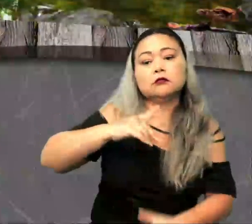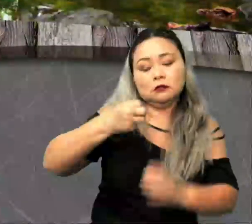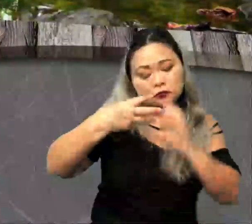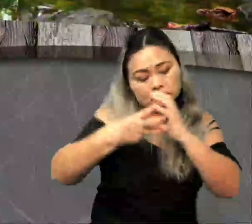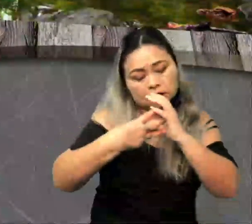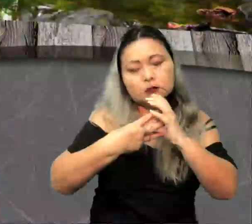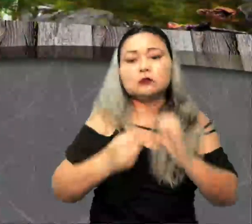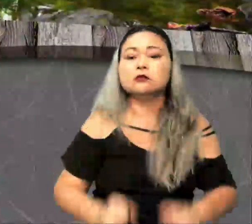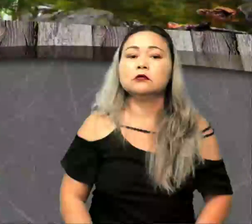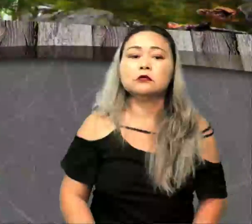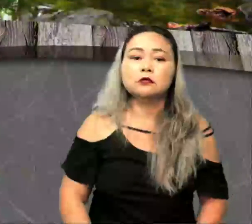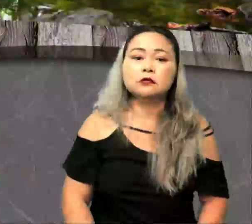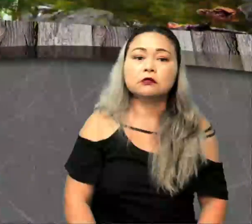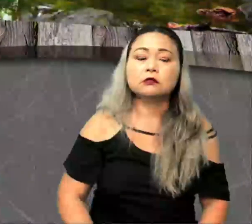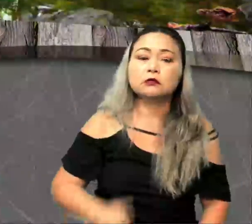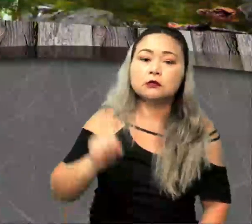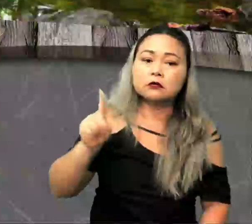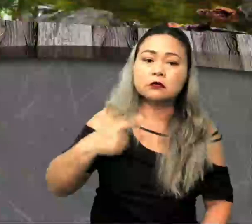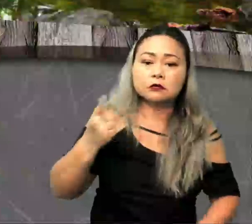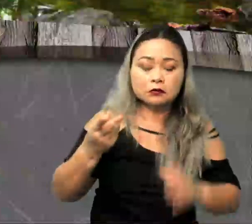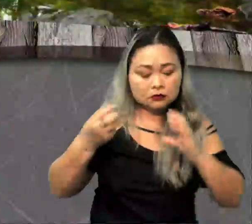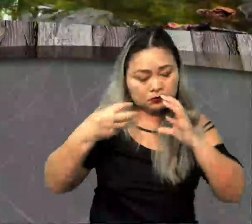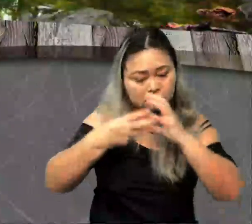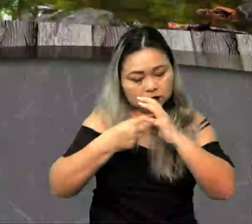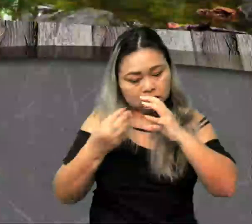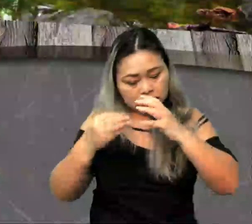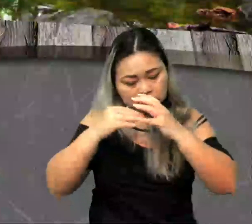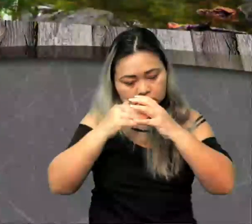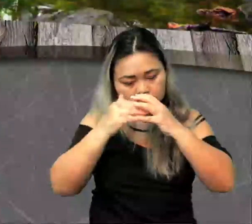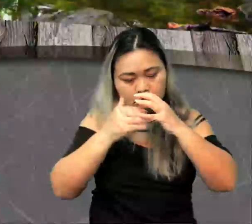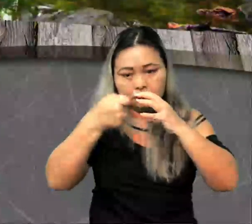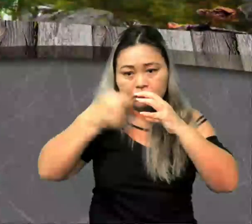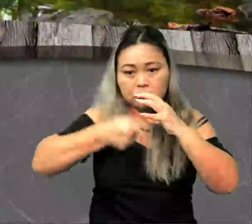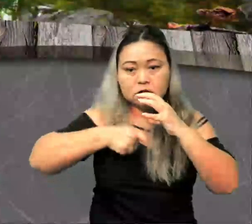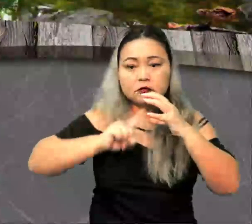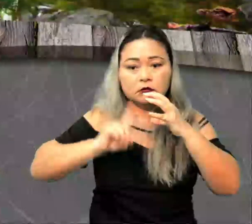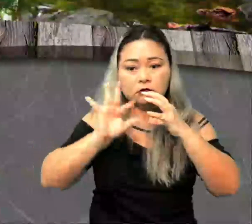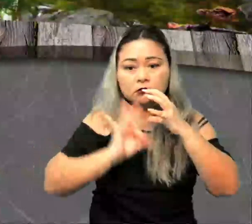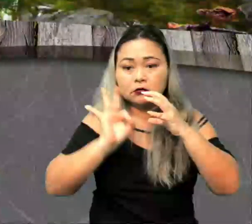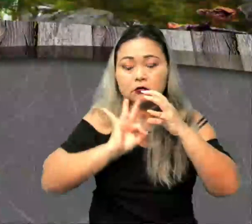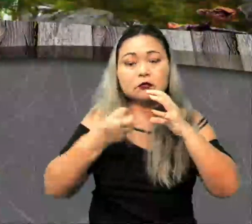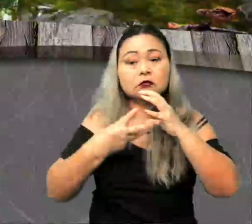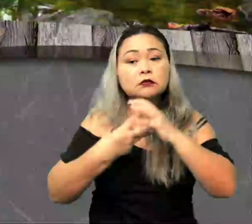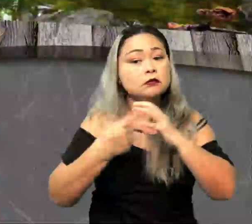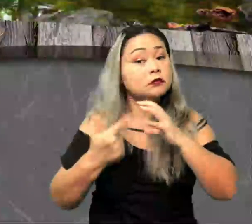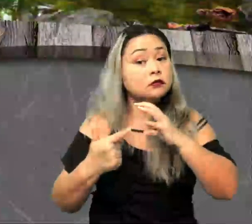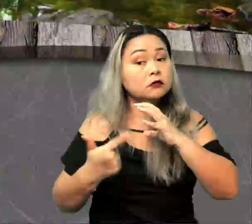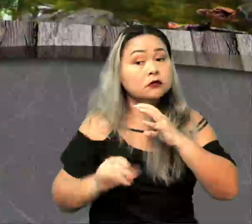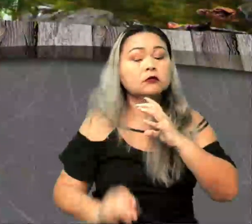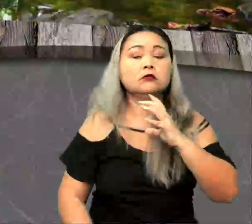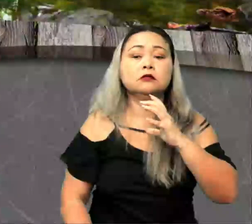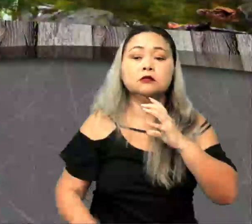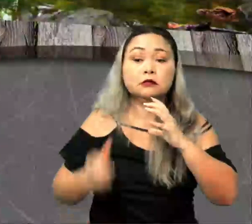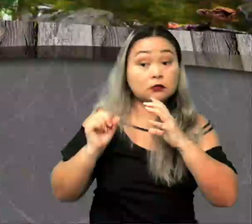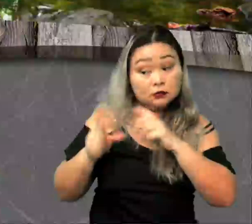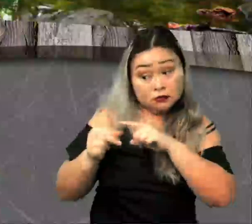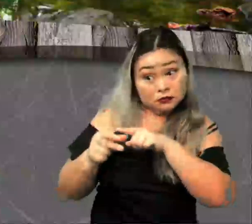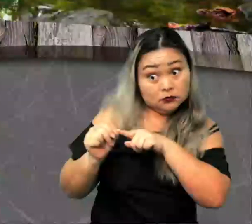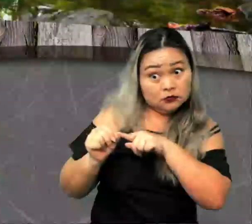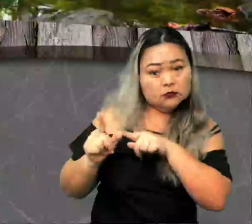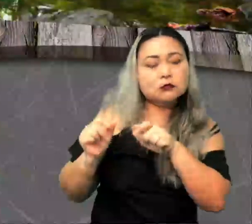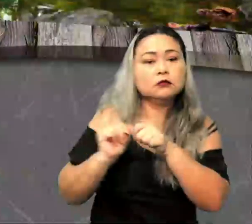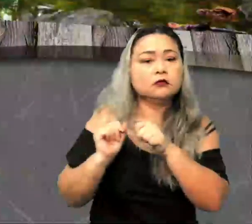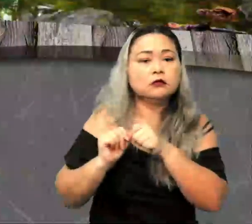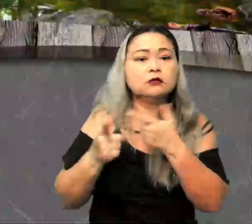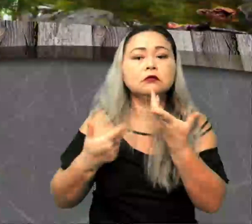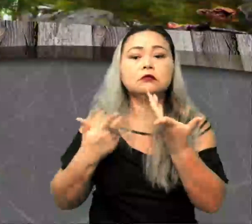célula. Ele é um parasita intracelular obrigatório, ele não é constituído de célula. Segundo a teoria